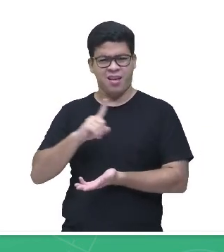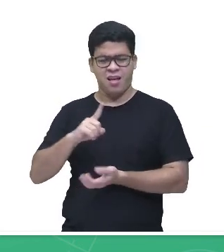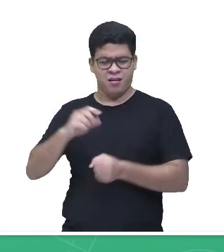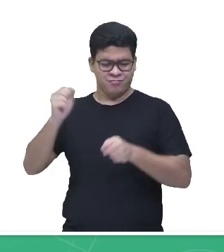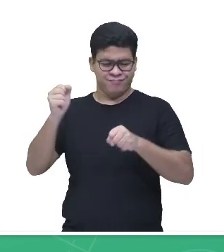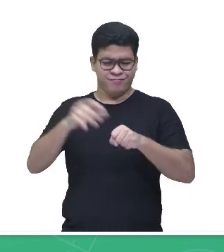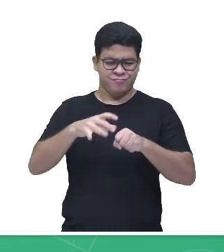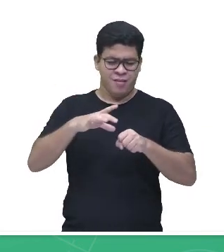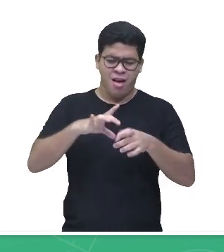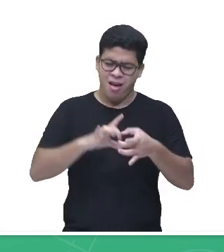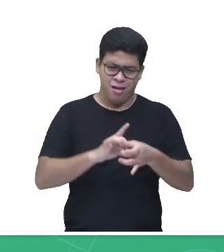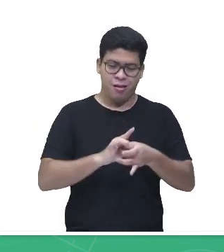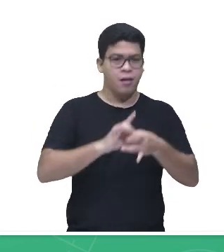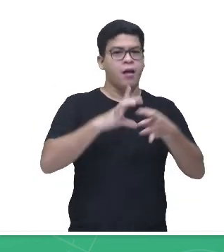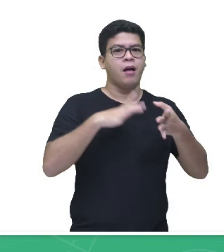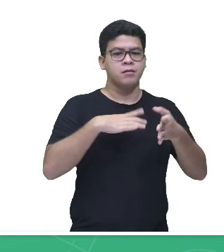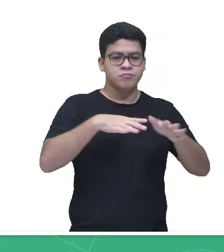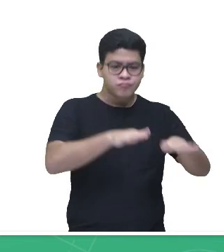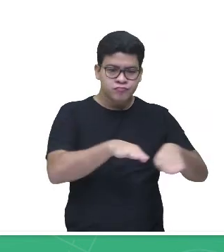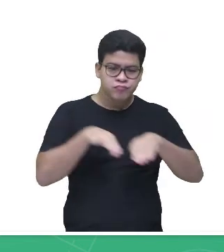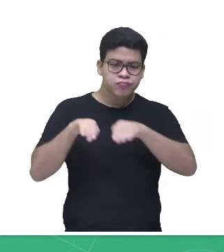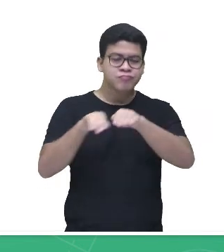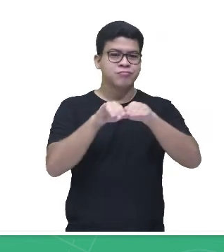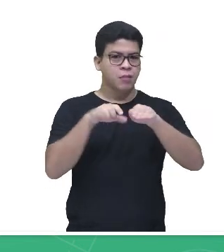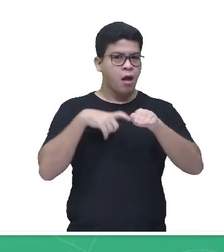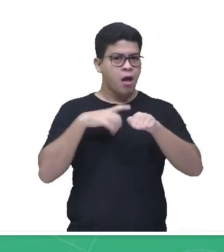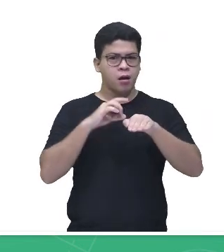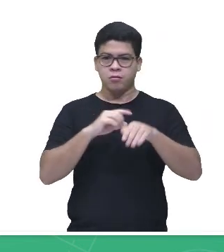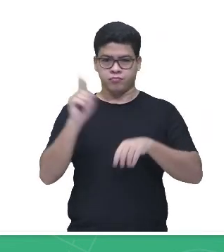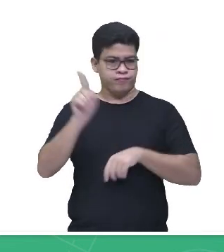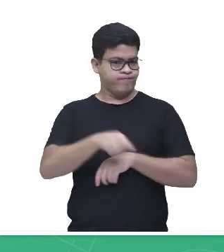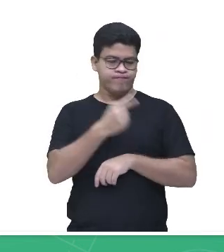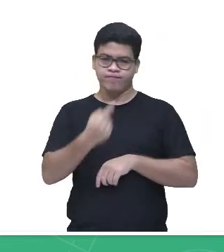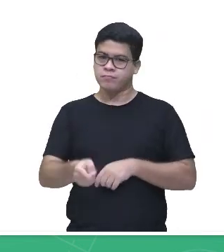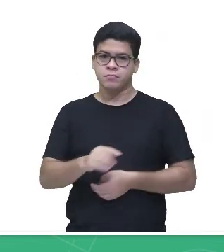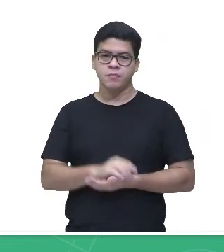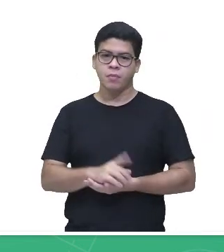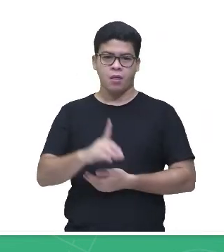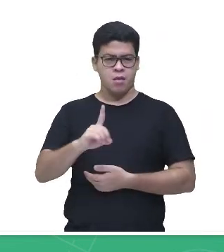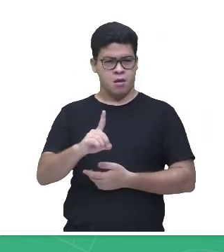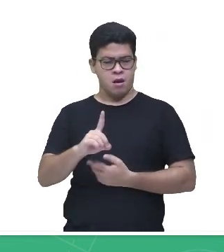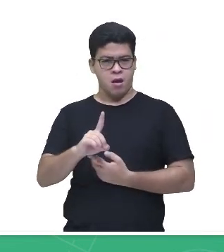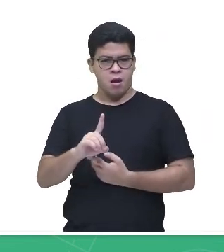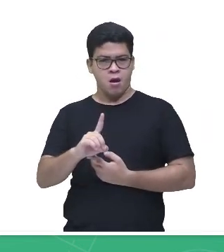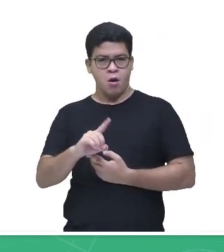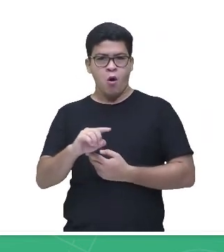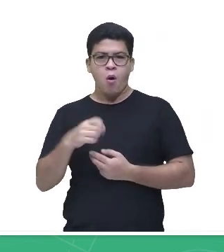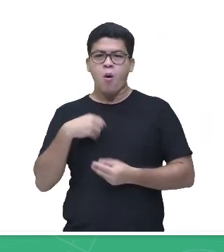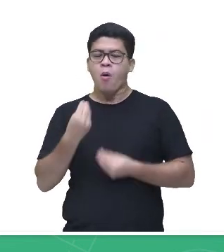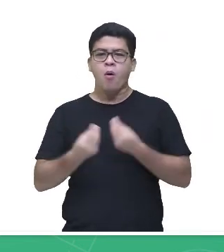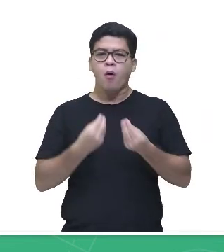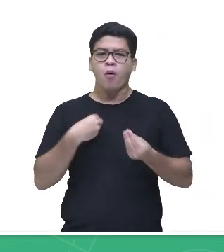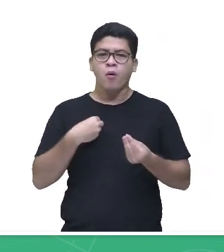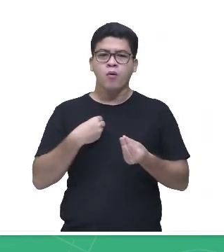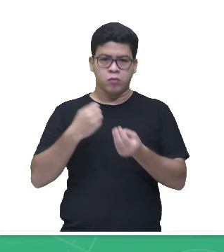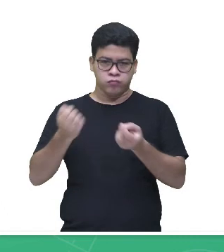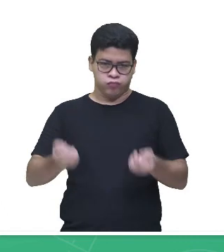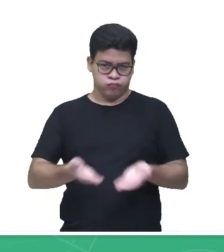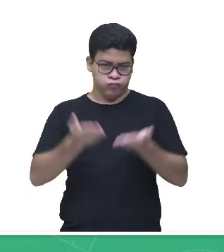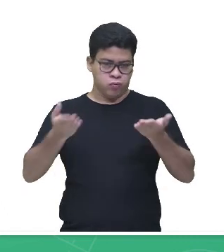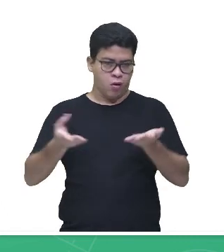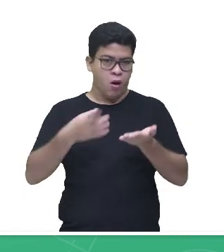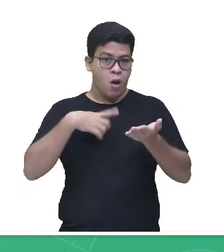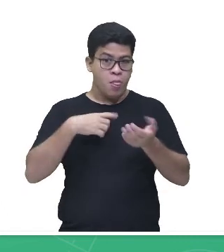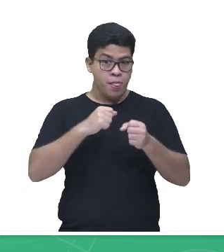de liberdade, de igualdade, não é isso? Então cancela. Letra D, formação de poder moderador. Para quem não